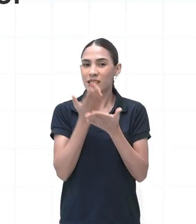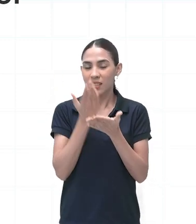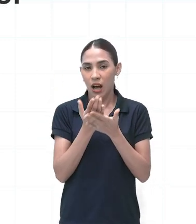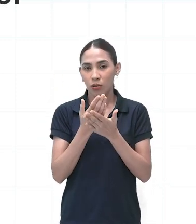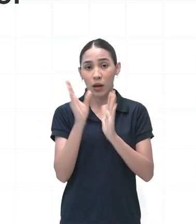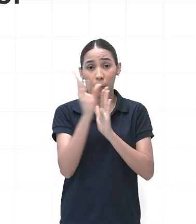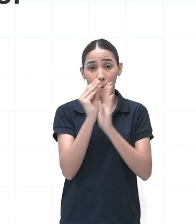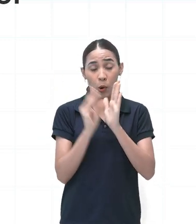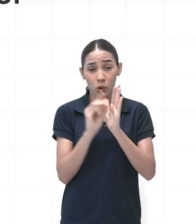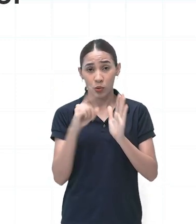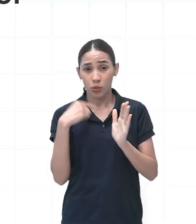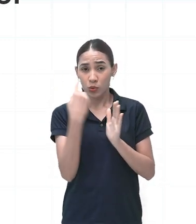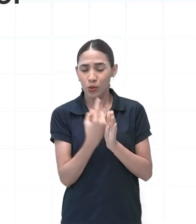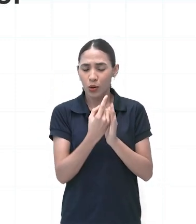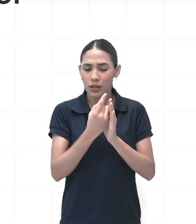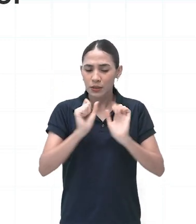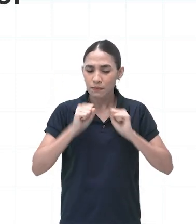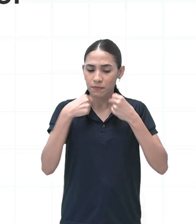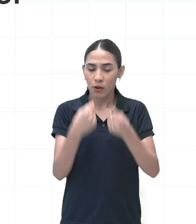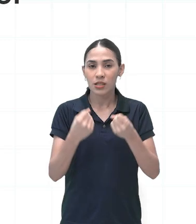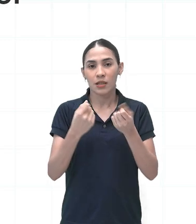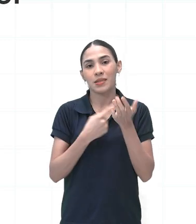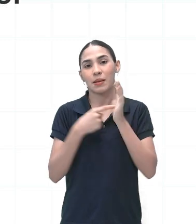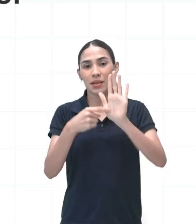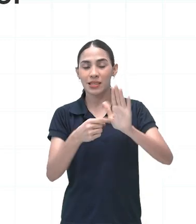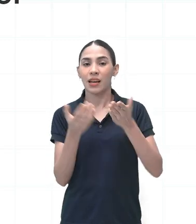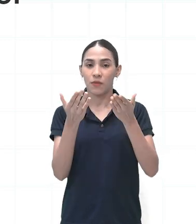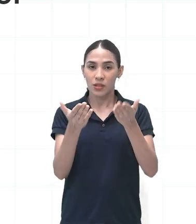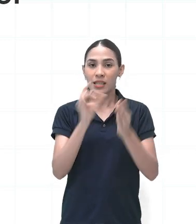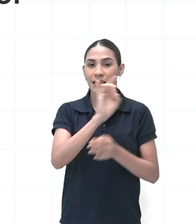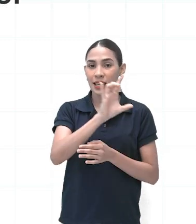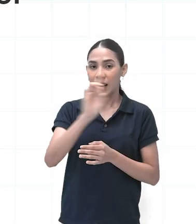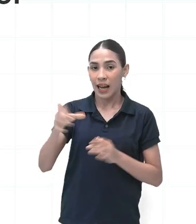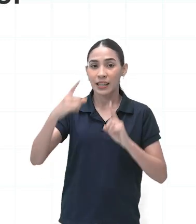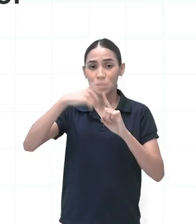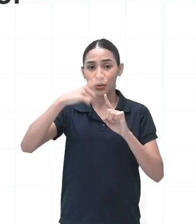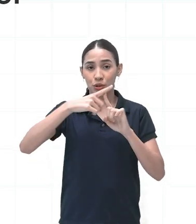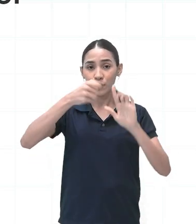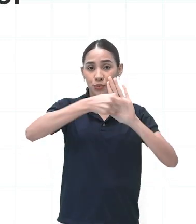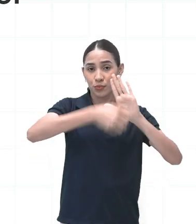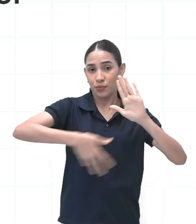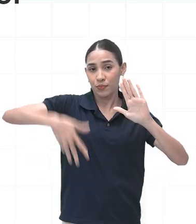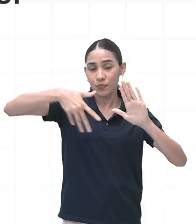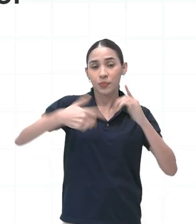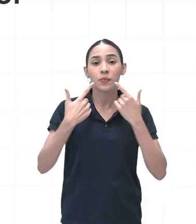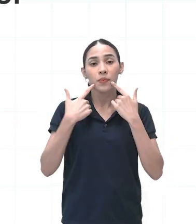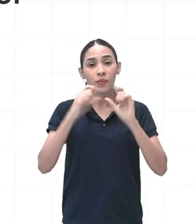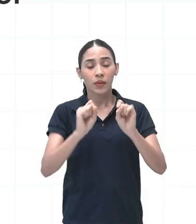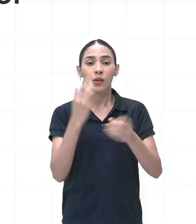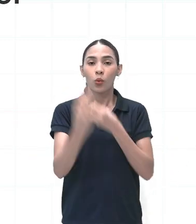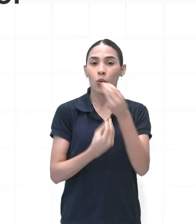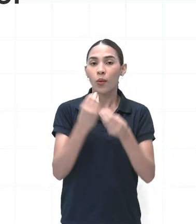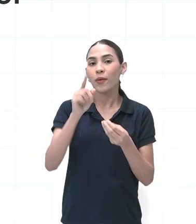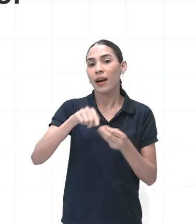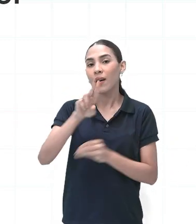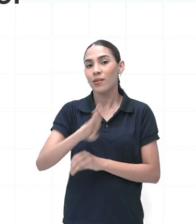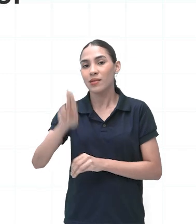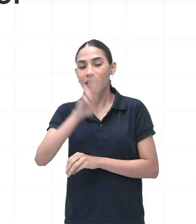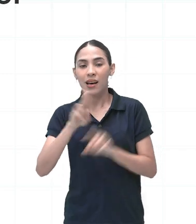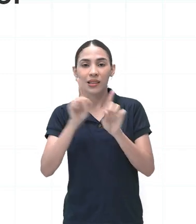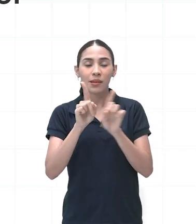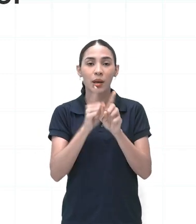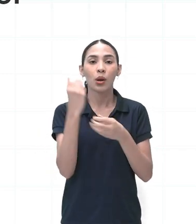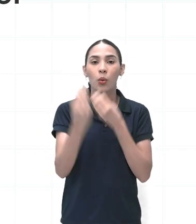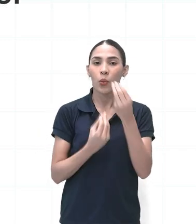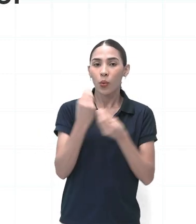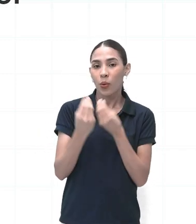nosso módulo, nós nos dedicamos a mostrar para vocês cada figura de linguagem, como elas são empregadas, como é